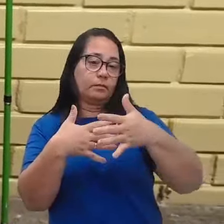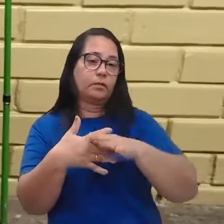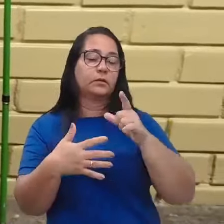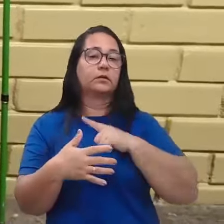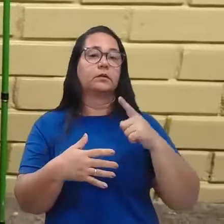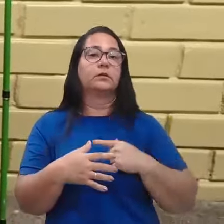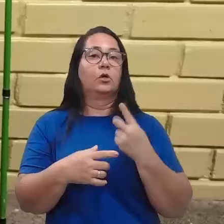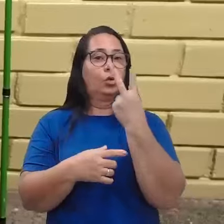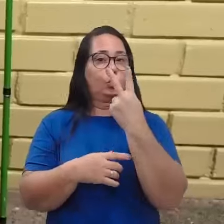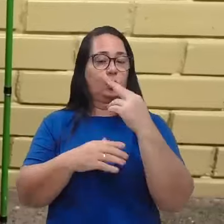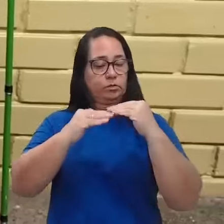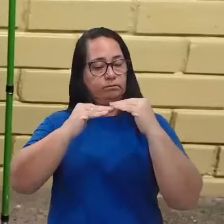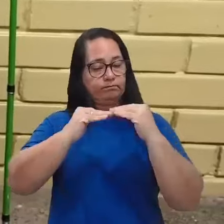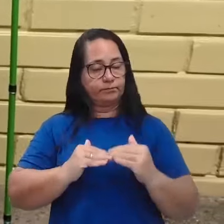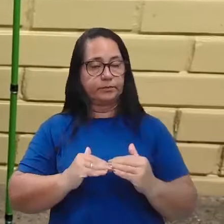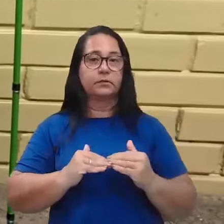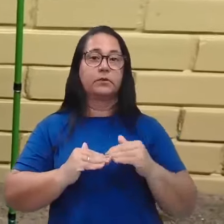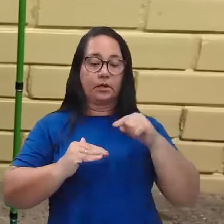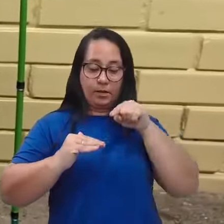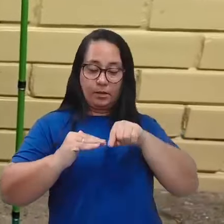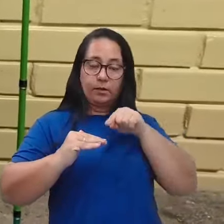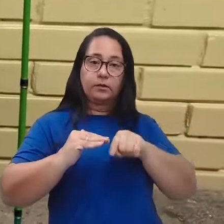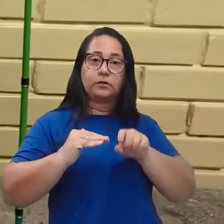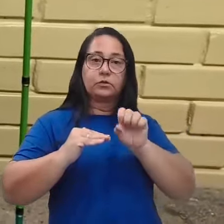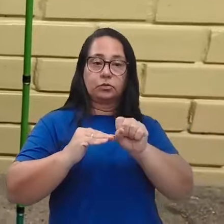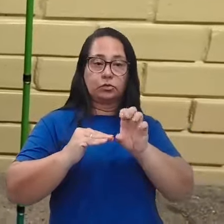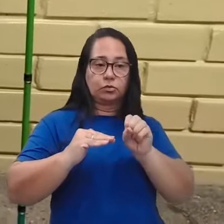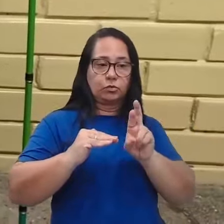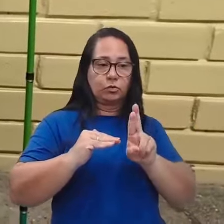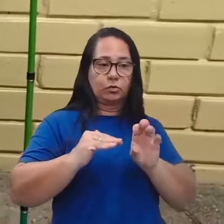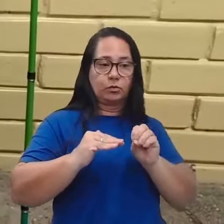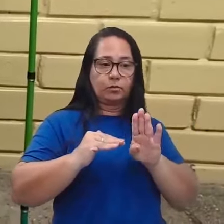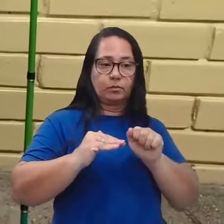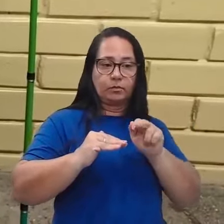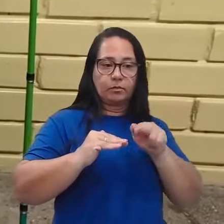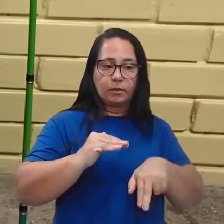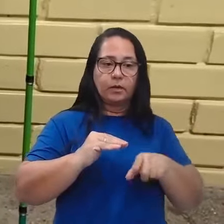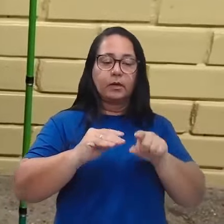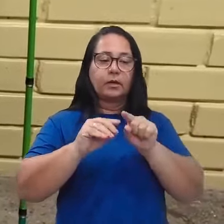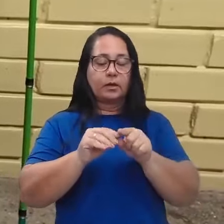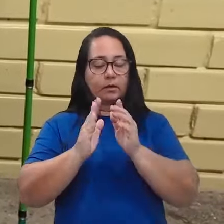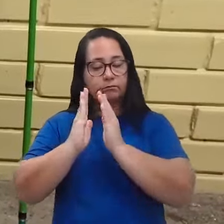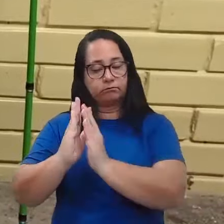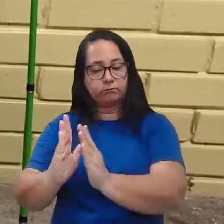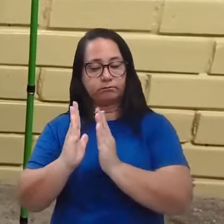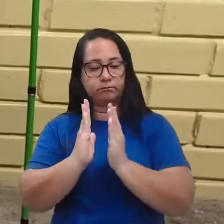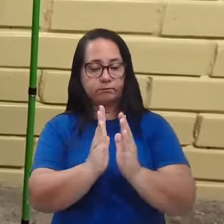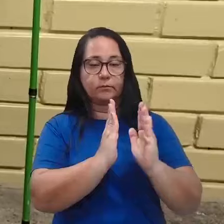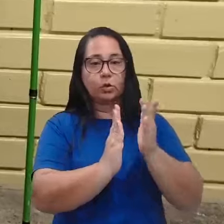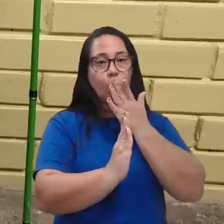duas partes. A parte inferior do sorobão, cada haste, que é separado, que vocês têm cores brancas e pretas,